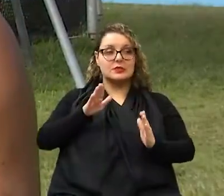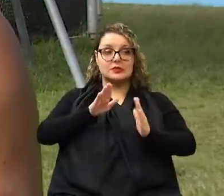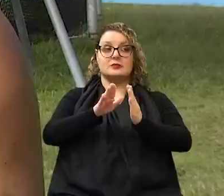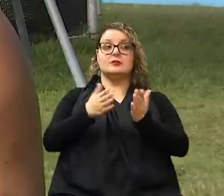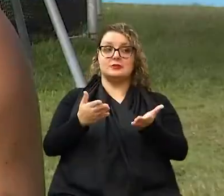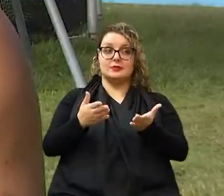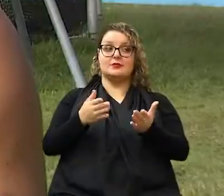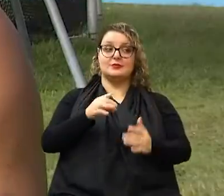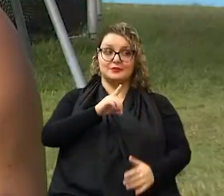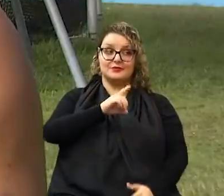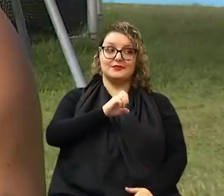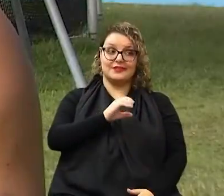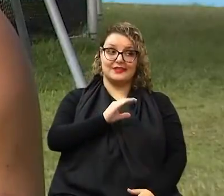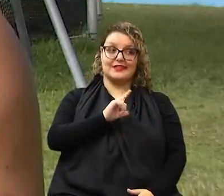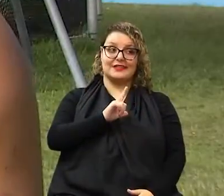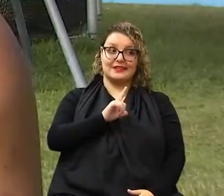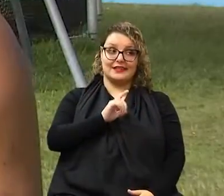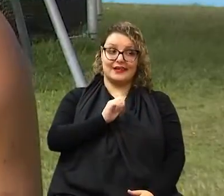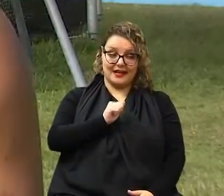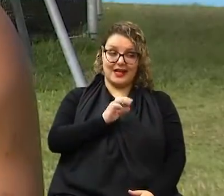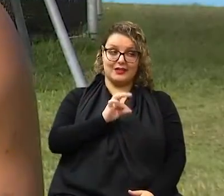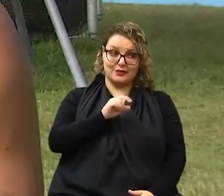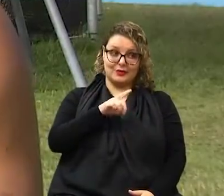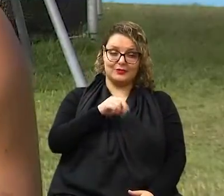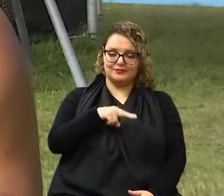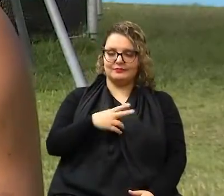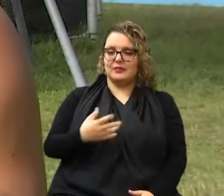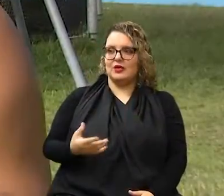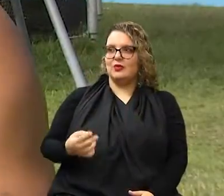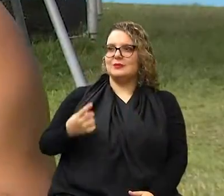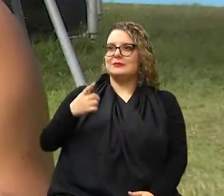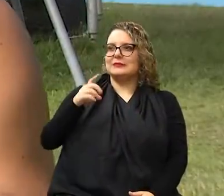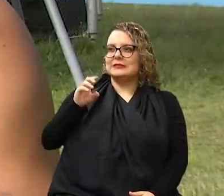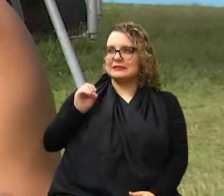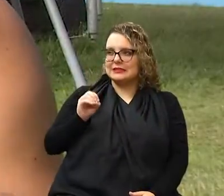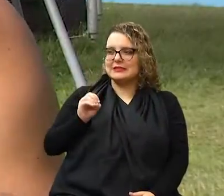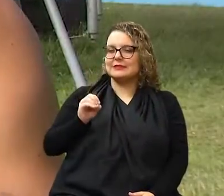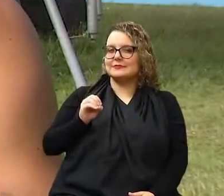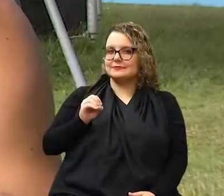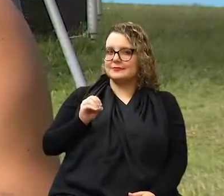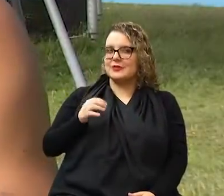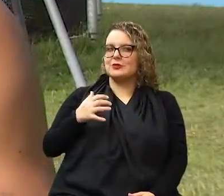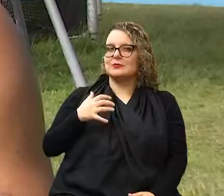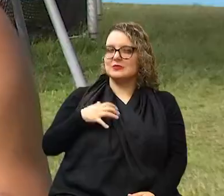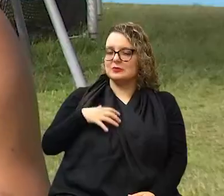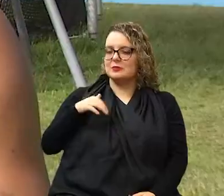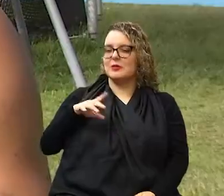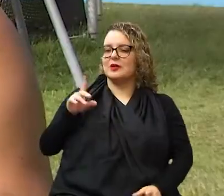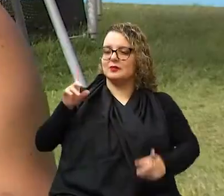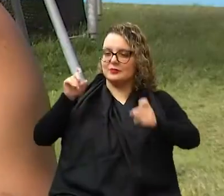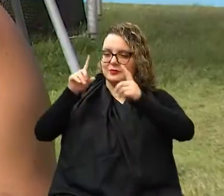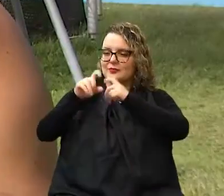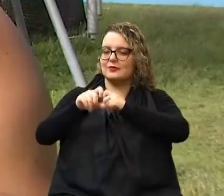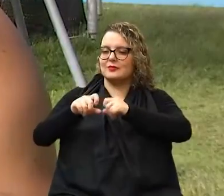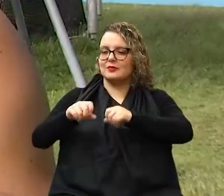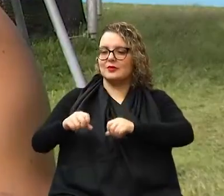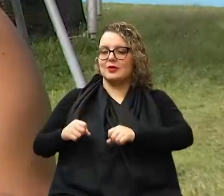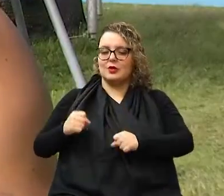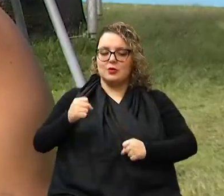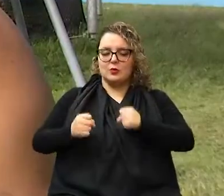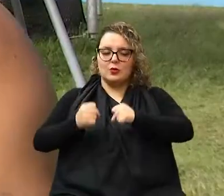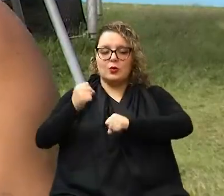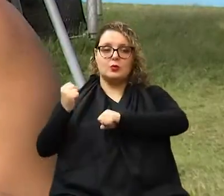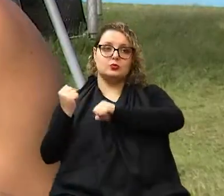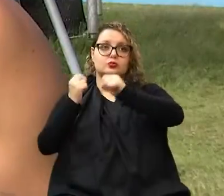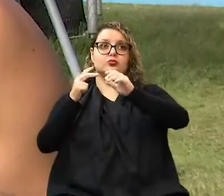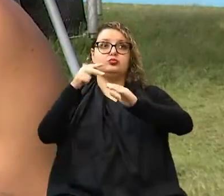que você enfrenta no decathlon? Olha, das 10 modalidades, a que eu sinto mais dificuldade é o salto com